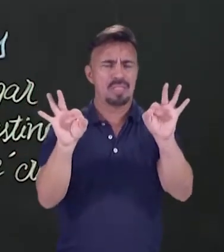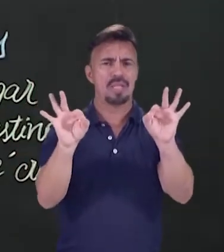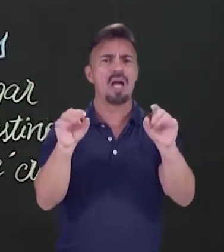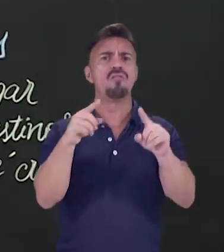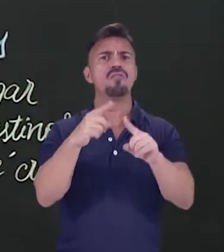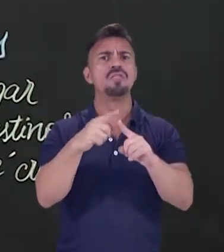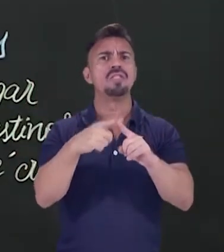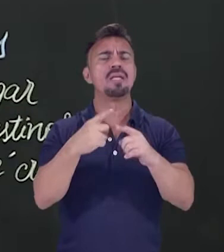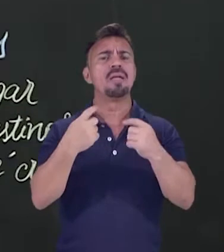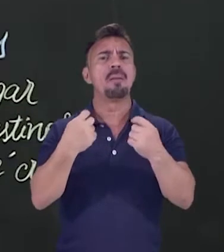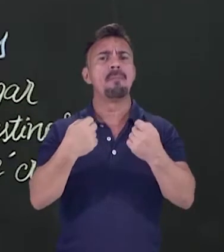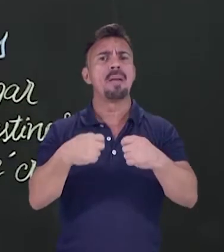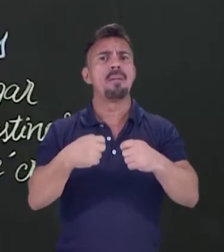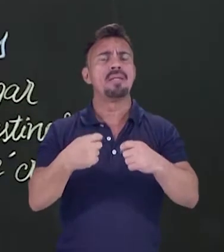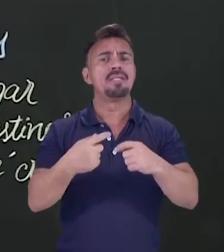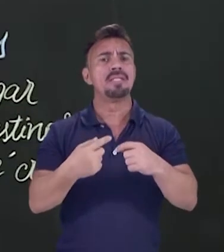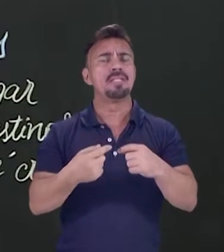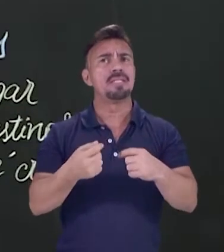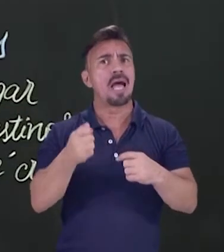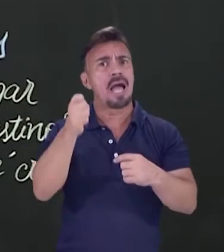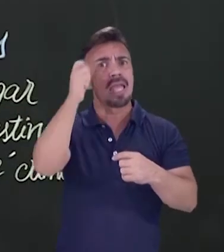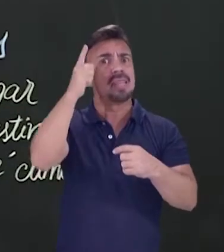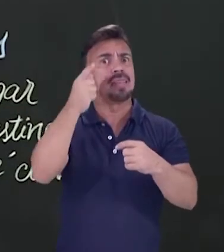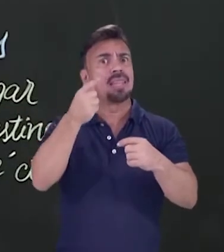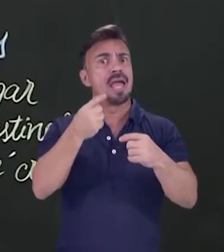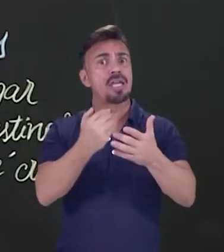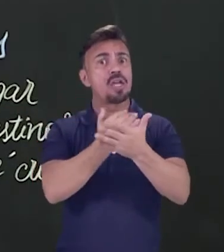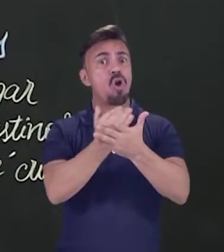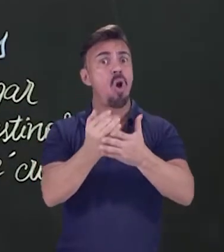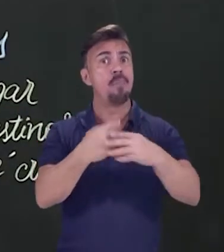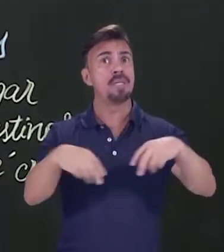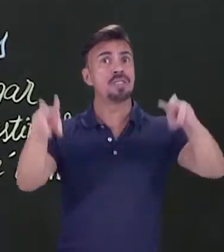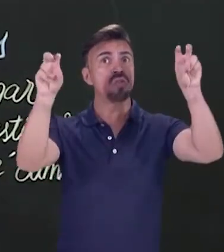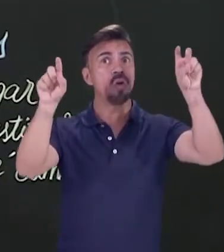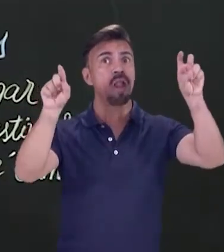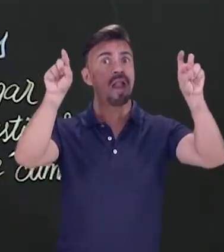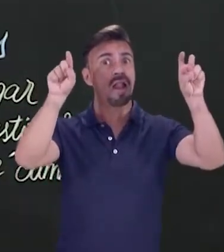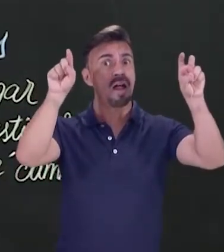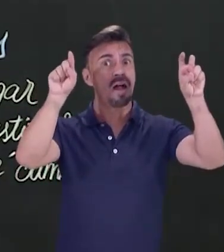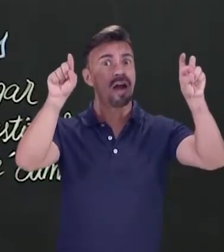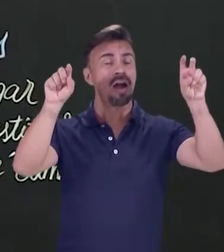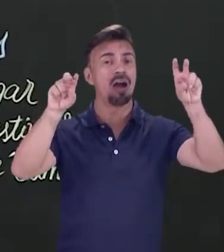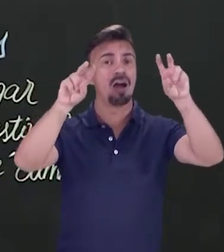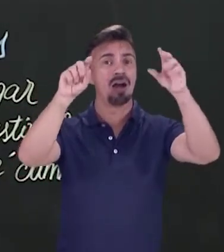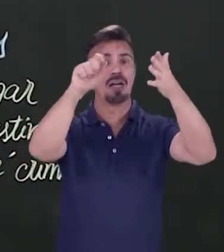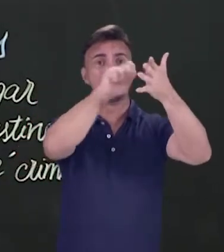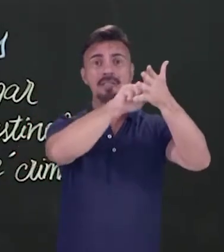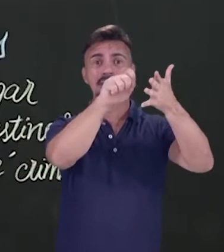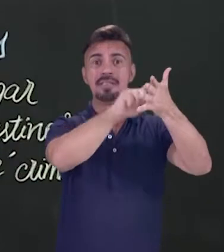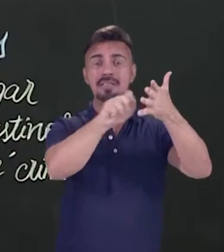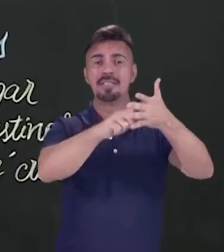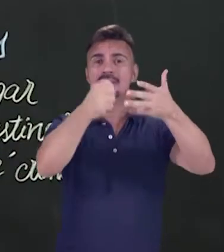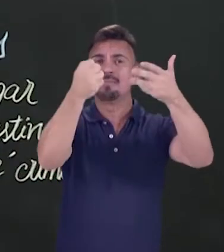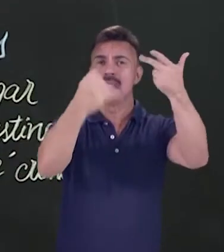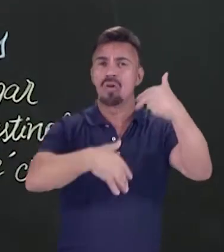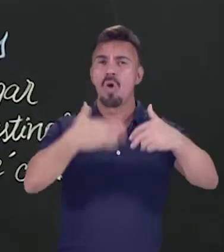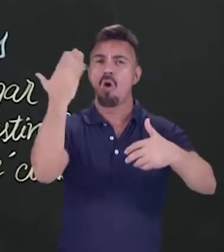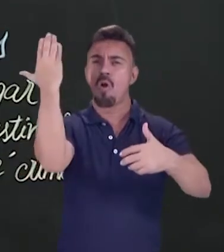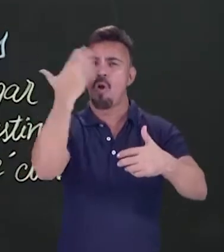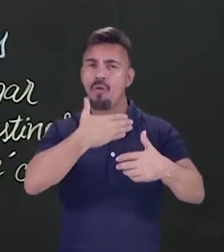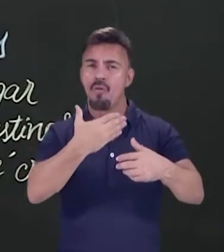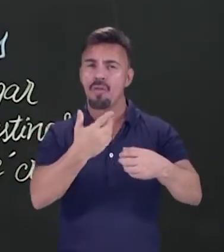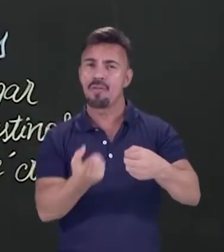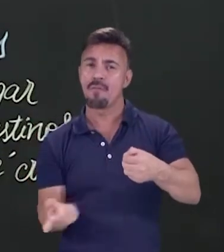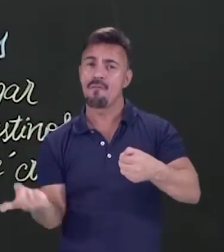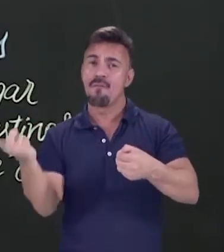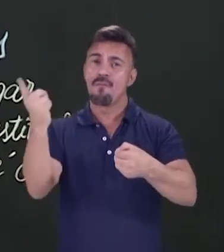você tem que retomar as ideias que foram ditas anteriormente. Então você começou de uma forma, desenvolveu, explicou, comprovou, você